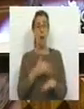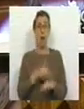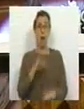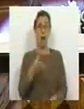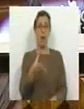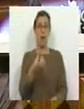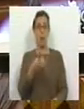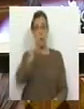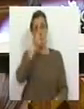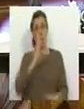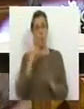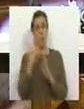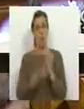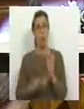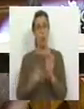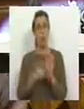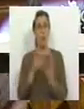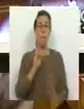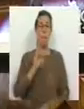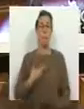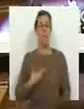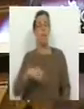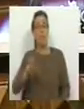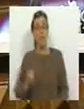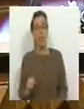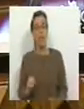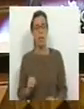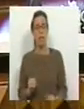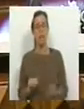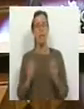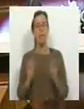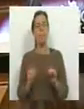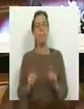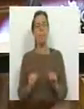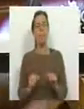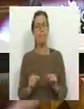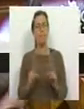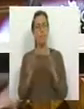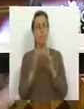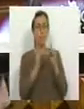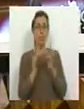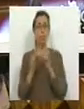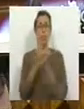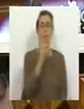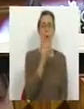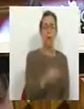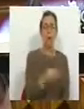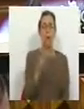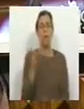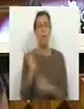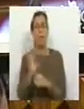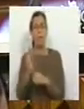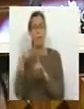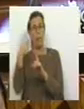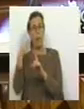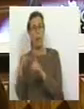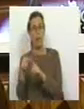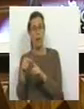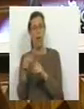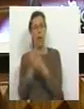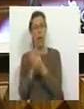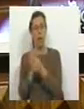no 19º Governo Constitucional do PSD-CDS, em que promoveu contactos entre a RTP e a Cinemateca